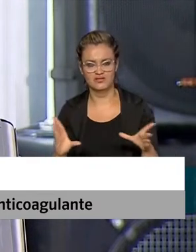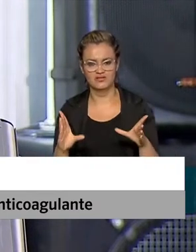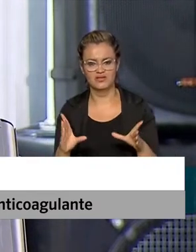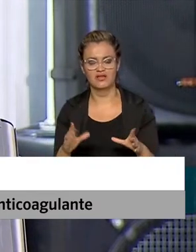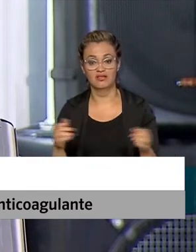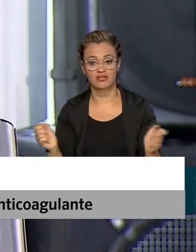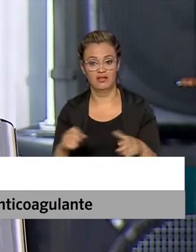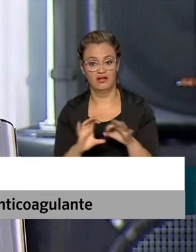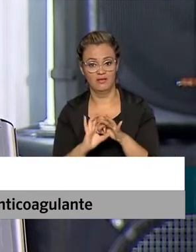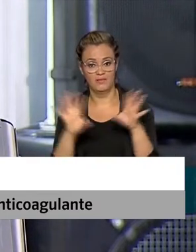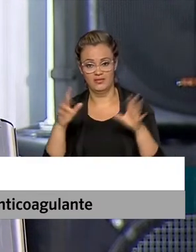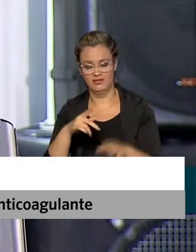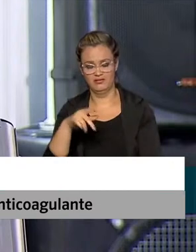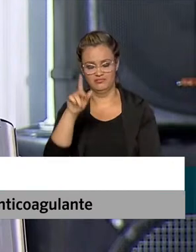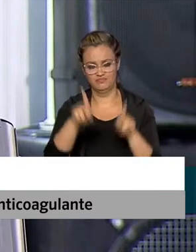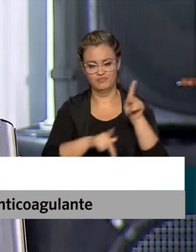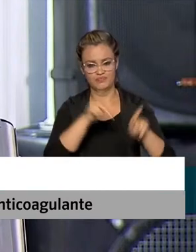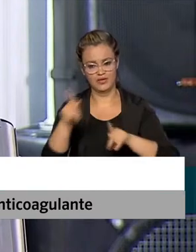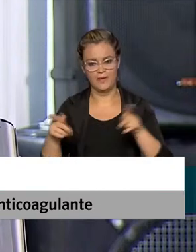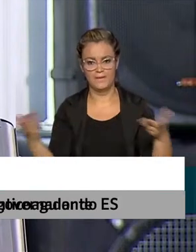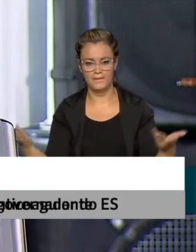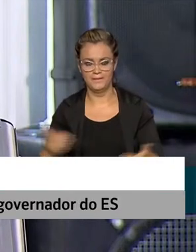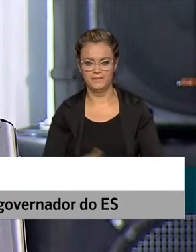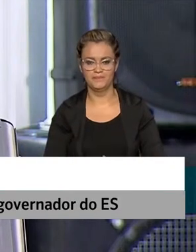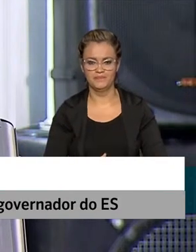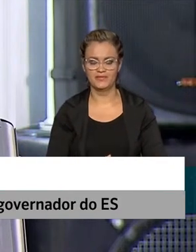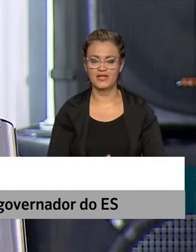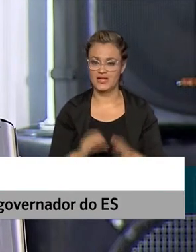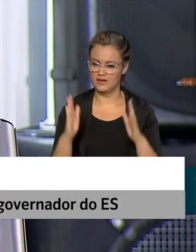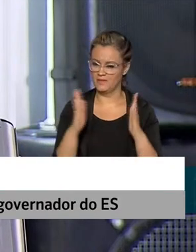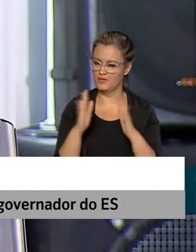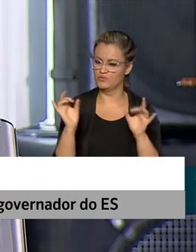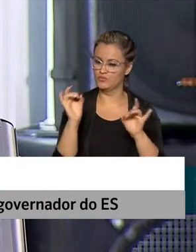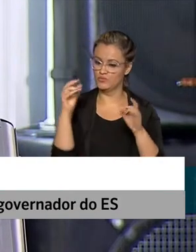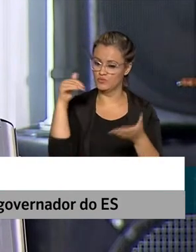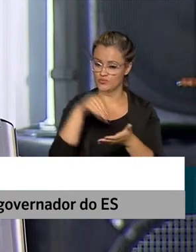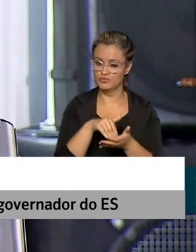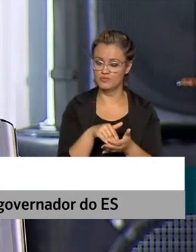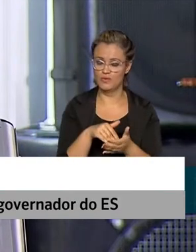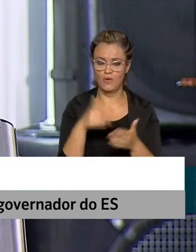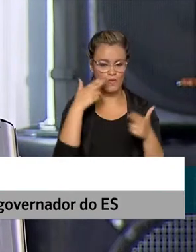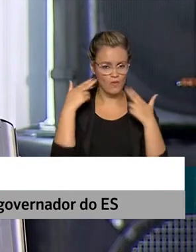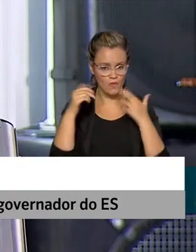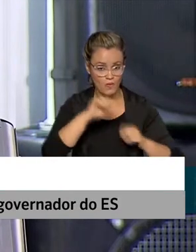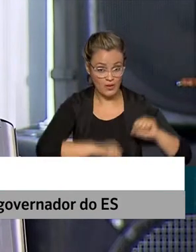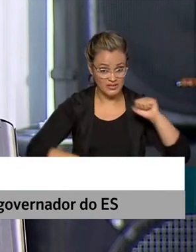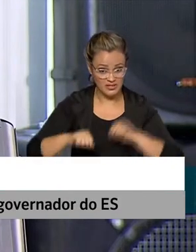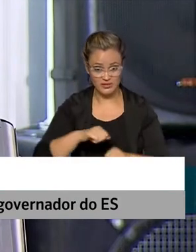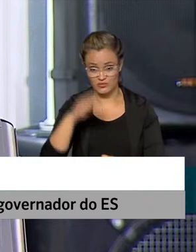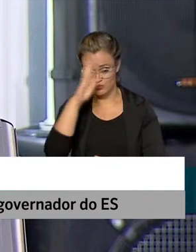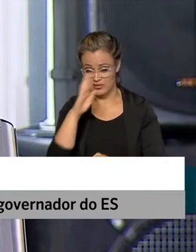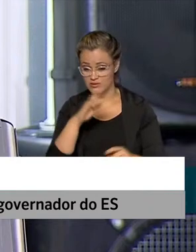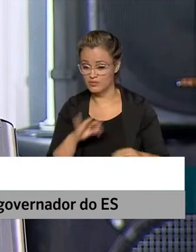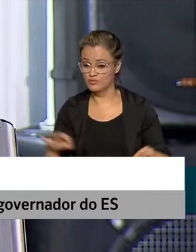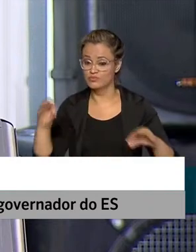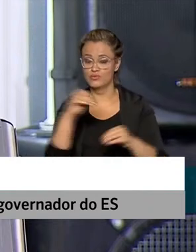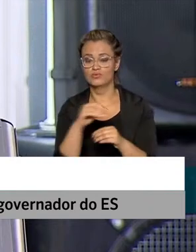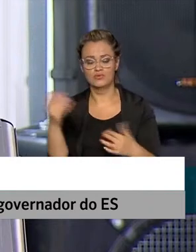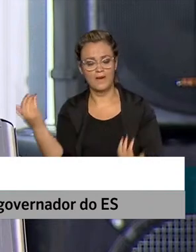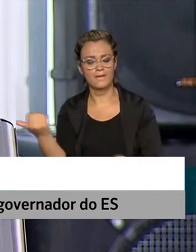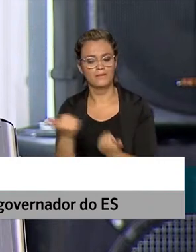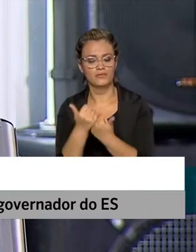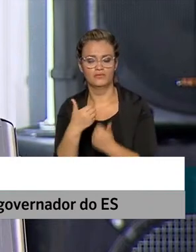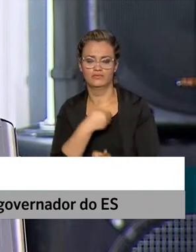garantir a liberdade do nosso povo. Neste último biênio, o Exército de todos nós brasileiros cooperou